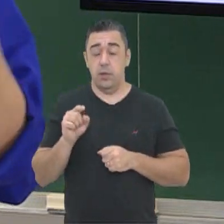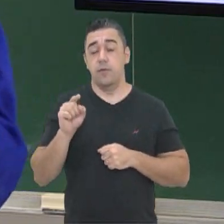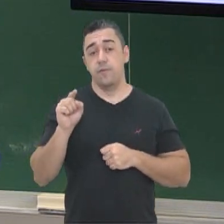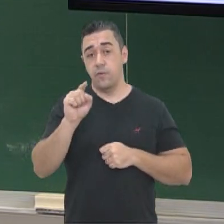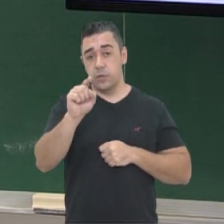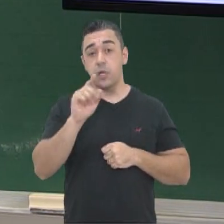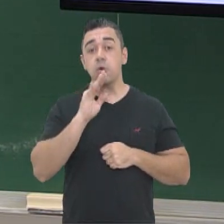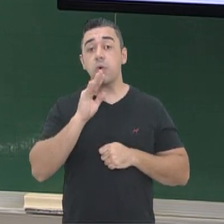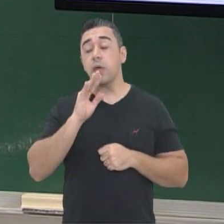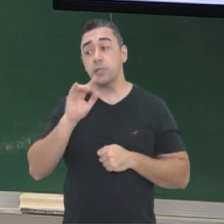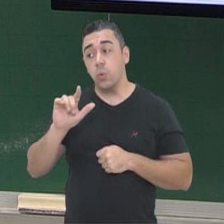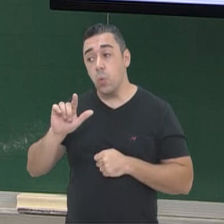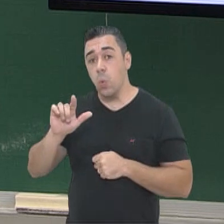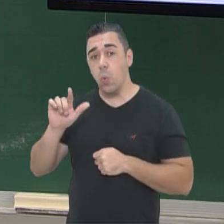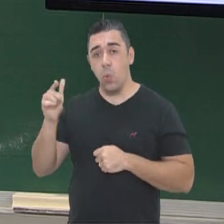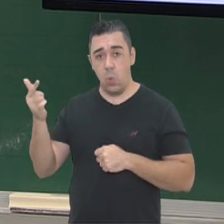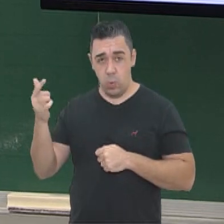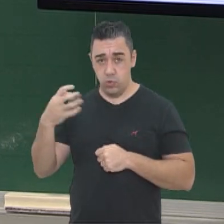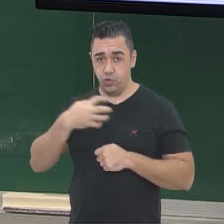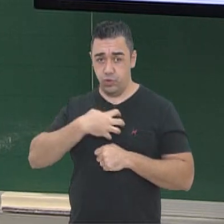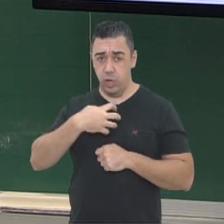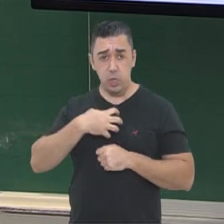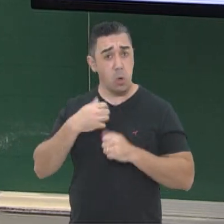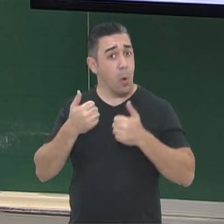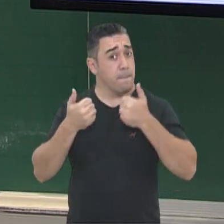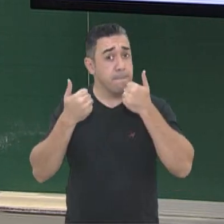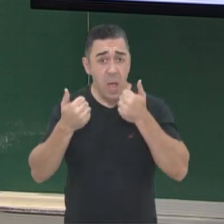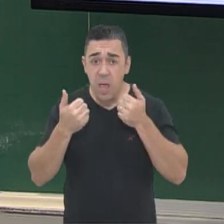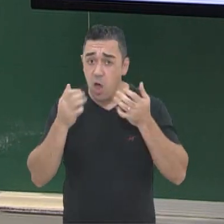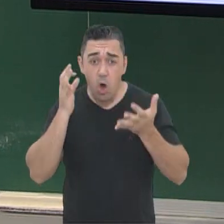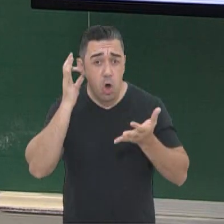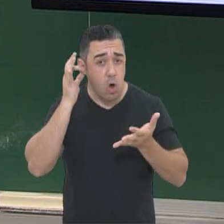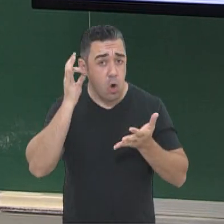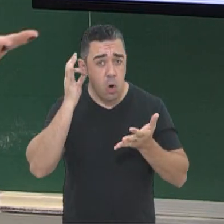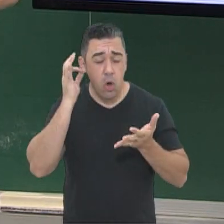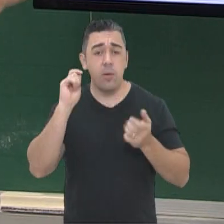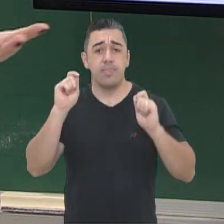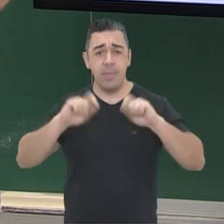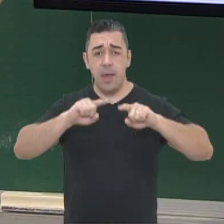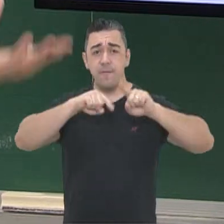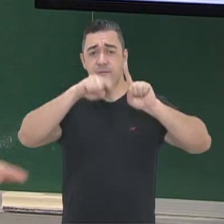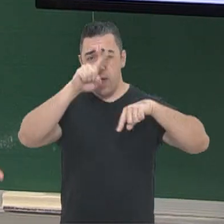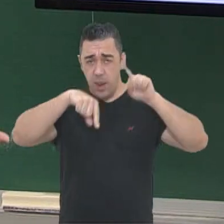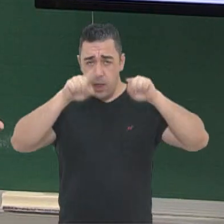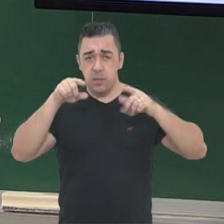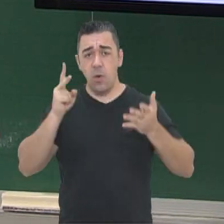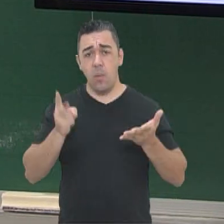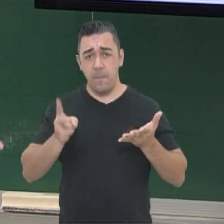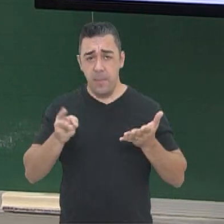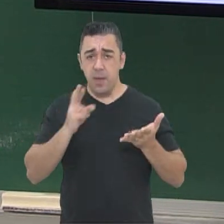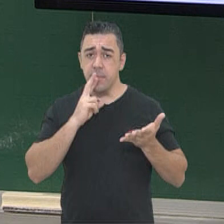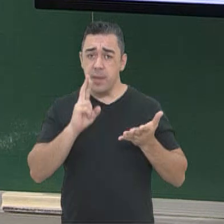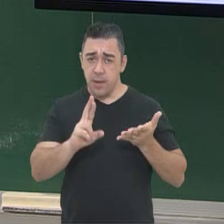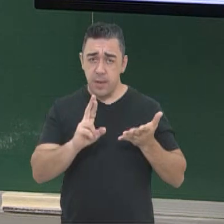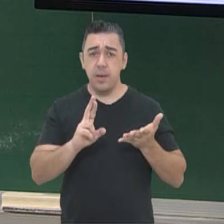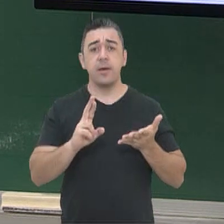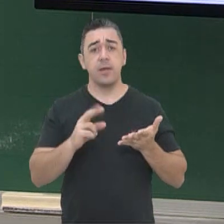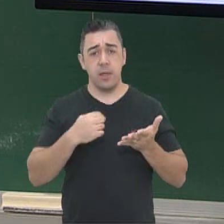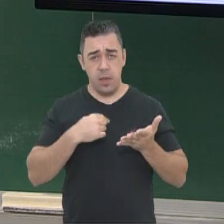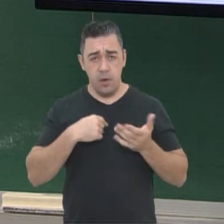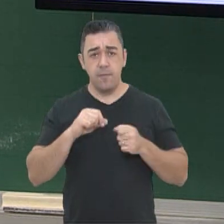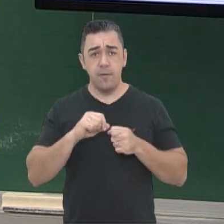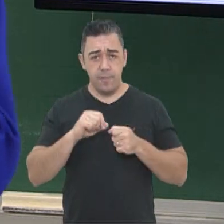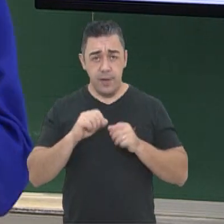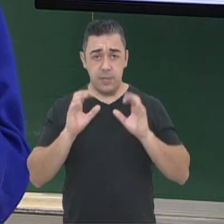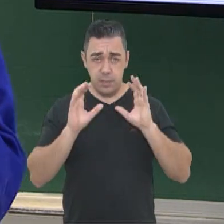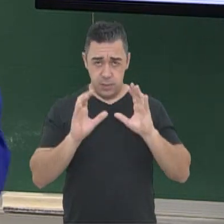que você conheça outra, tá? E tudo bem, é ótimo, são variações da mesma coisa, ok? Então eu vou fazer de uma